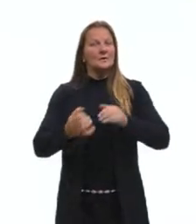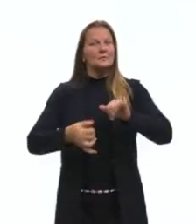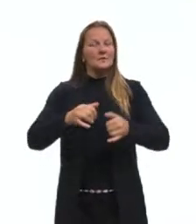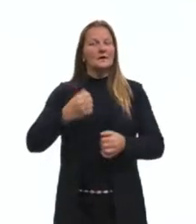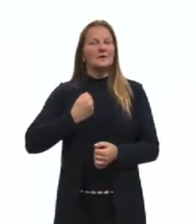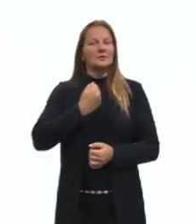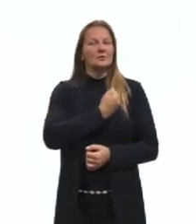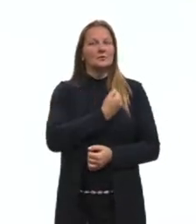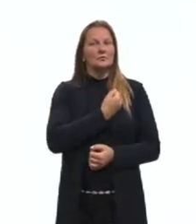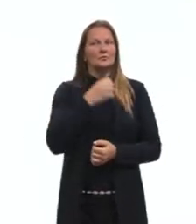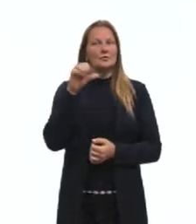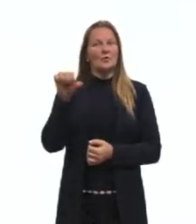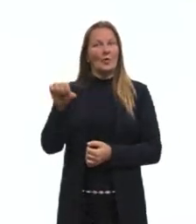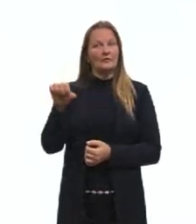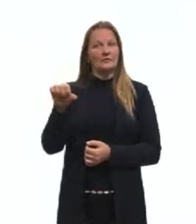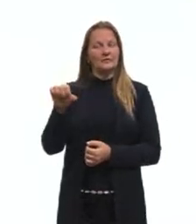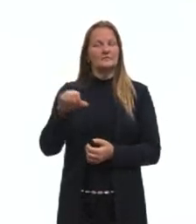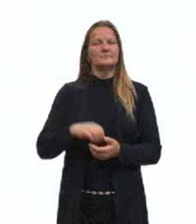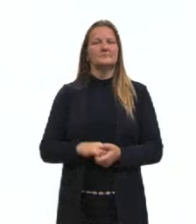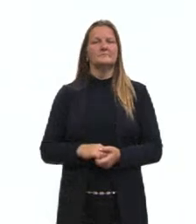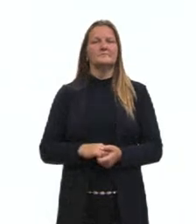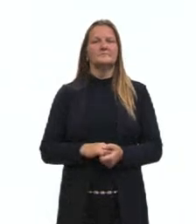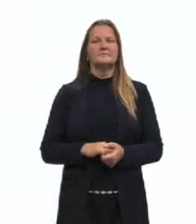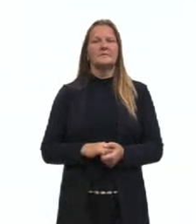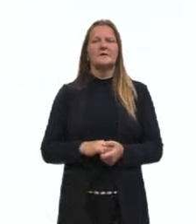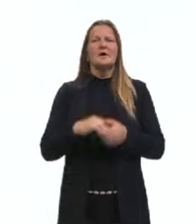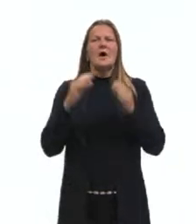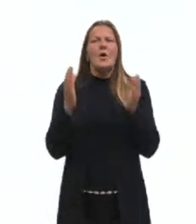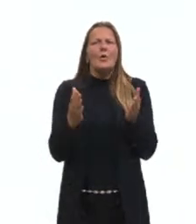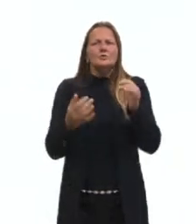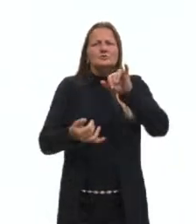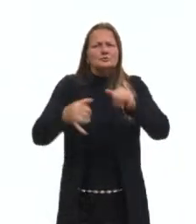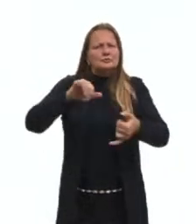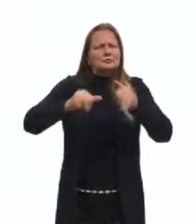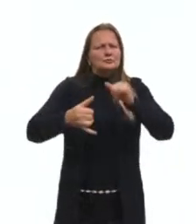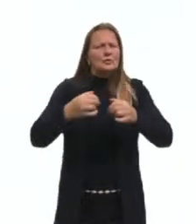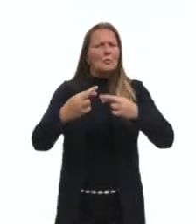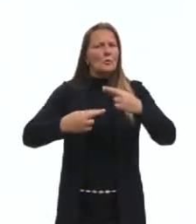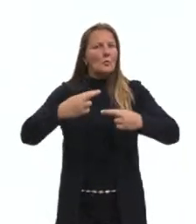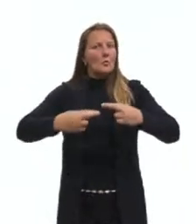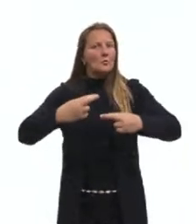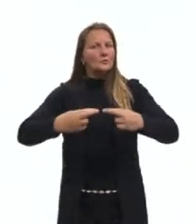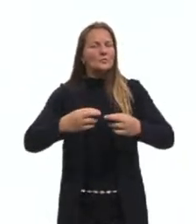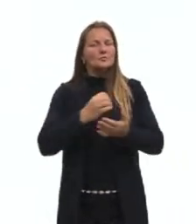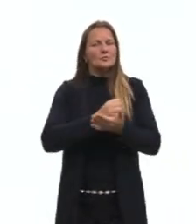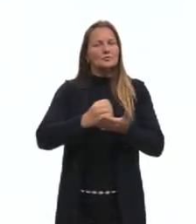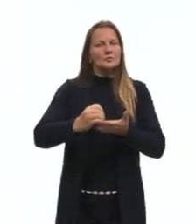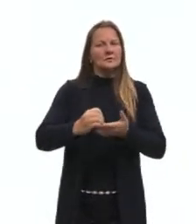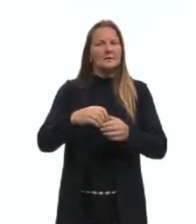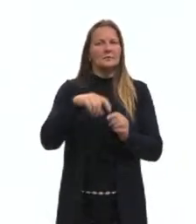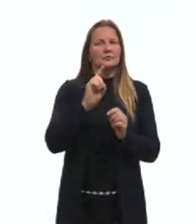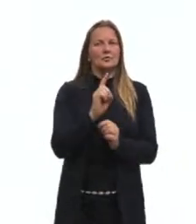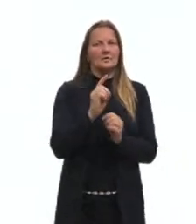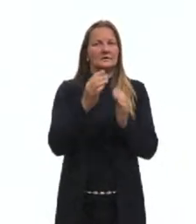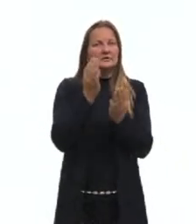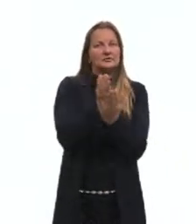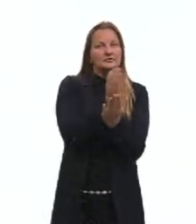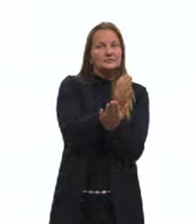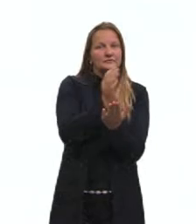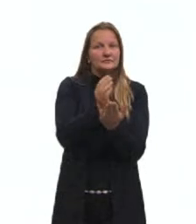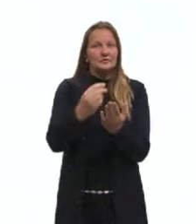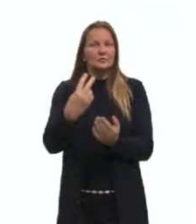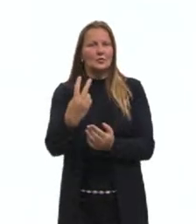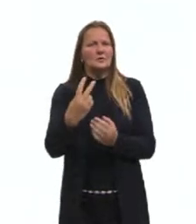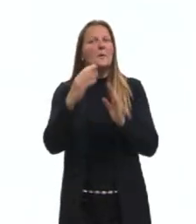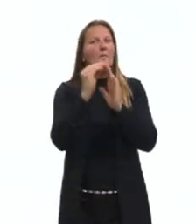9 essa aula é sobre as reações orgânicas mas é a parte 1 porque nós teremos que dividir ela em duas em função